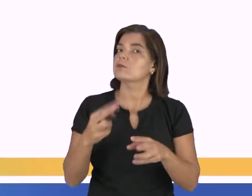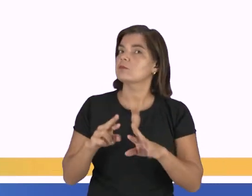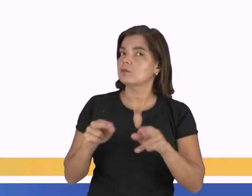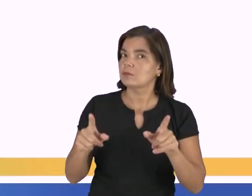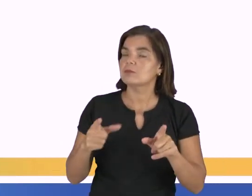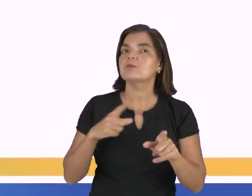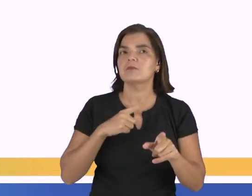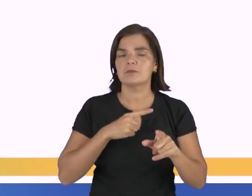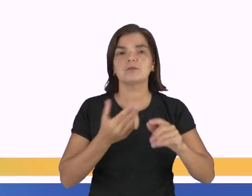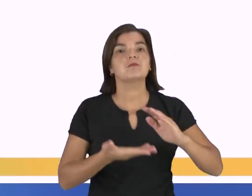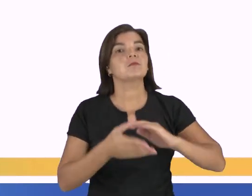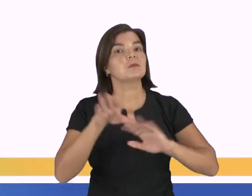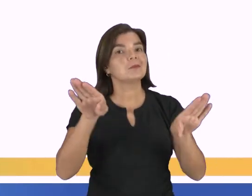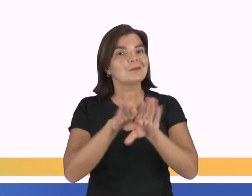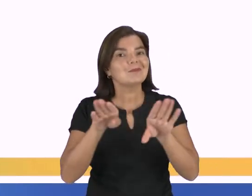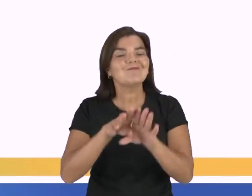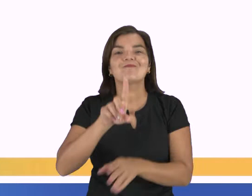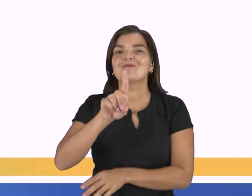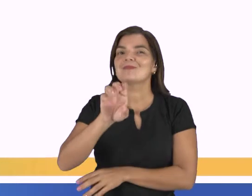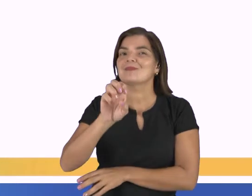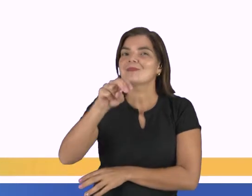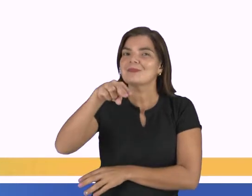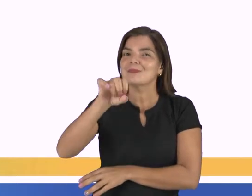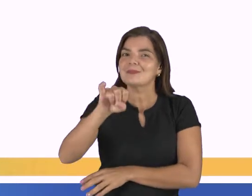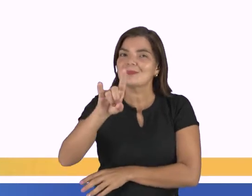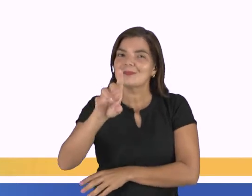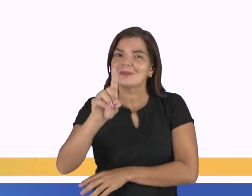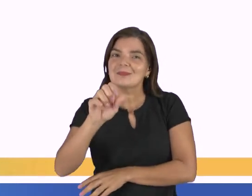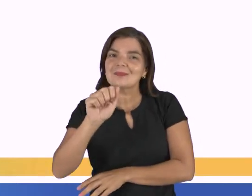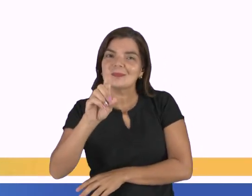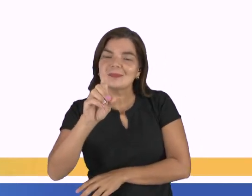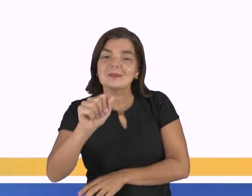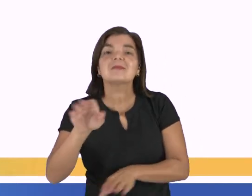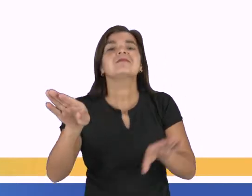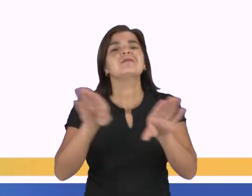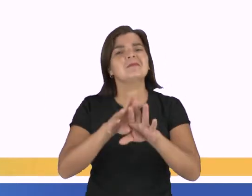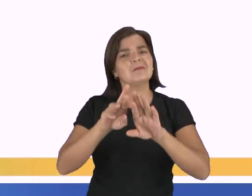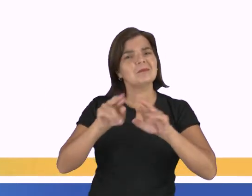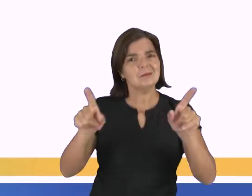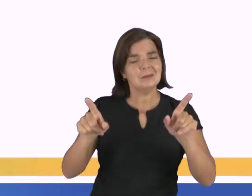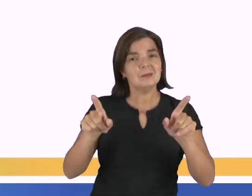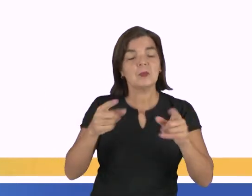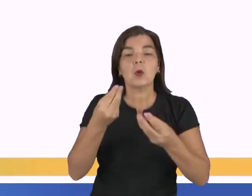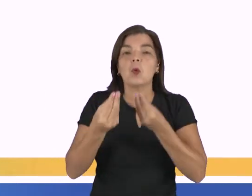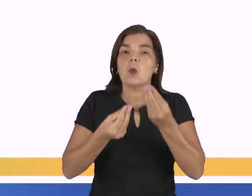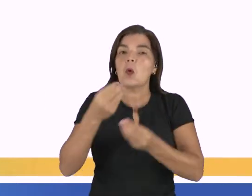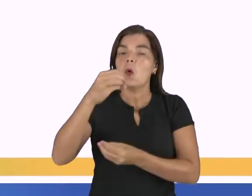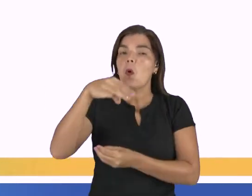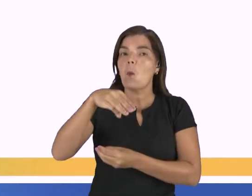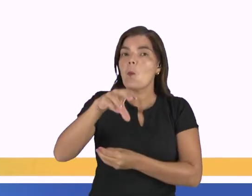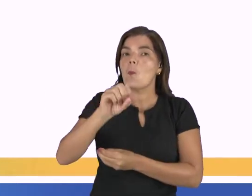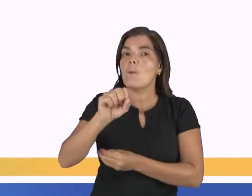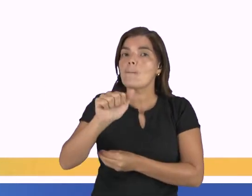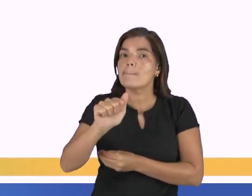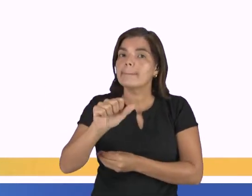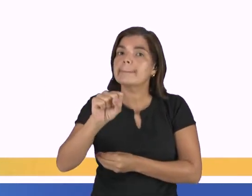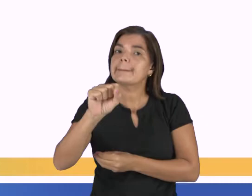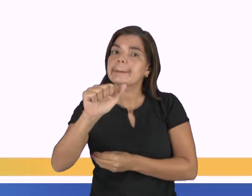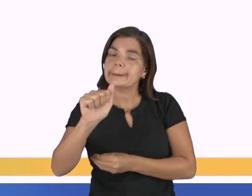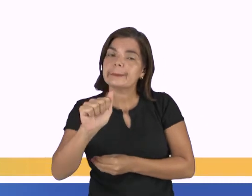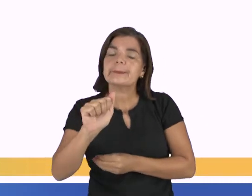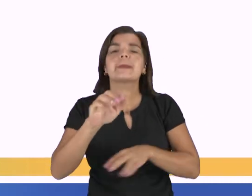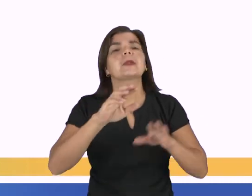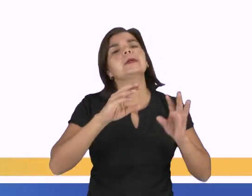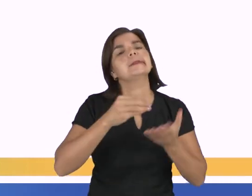as suas densidades são diferentes. Ou seja, a forma em que a massa se distribui, a massa se distribui no volume